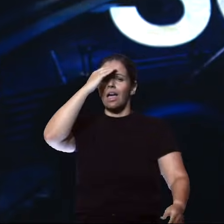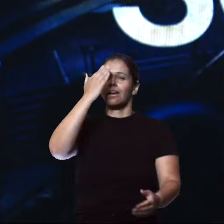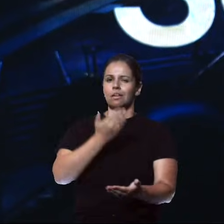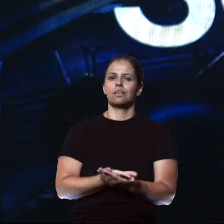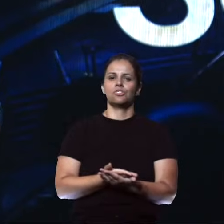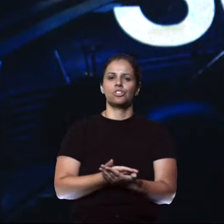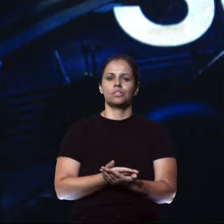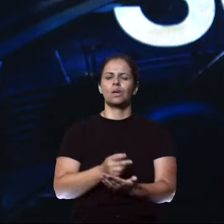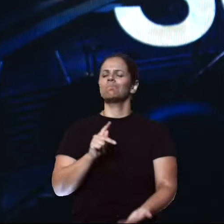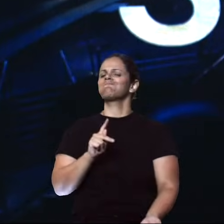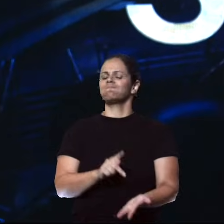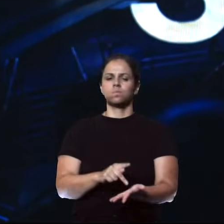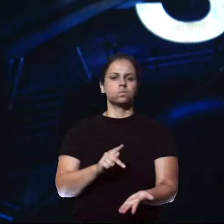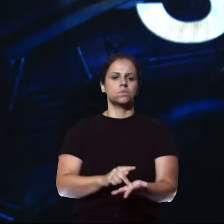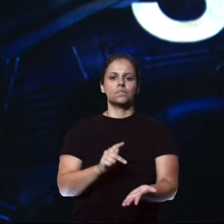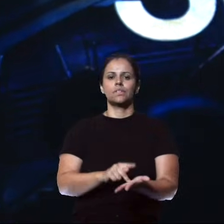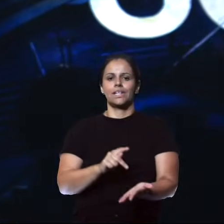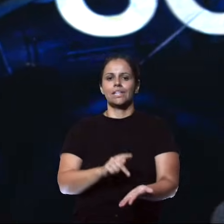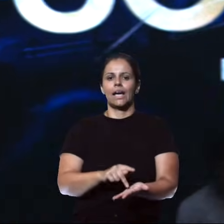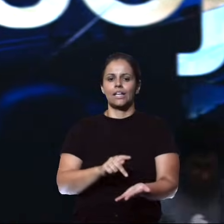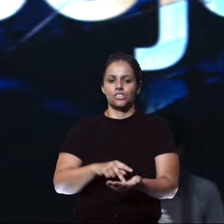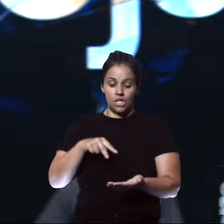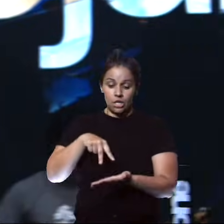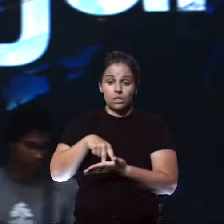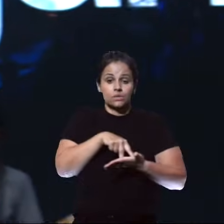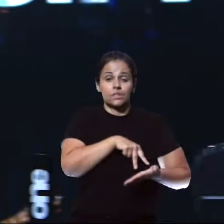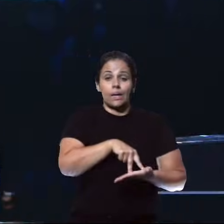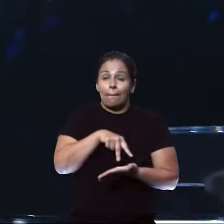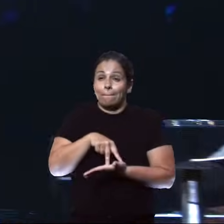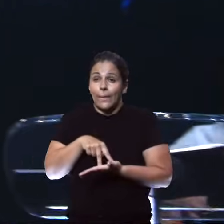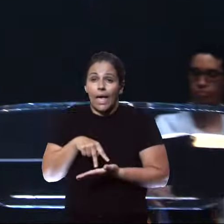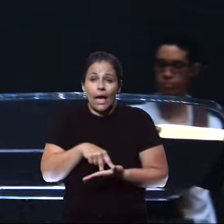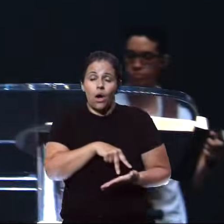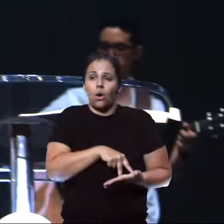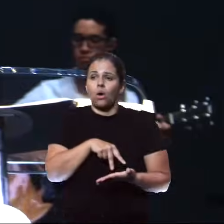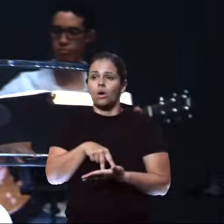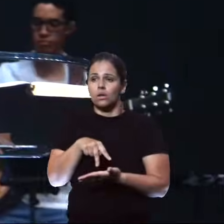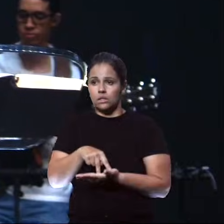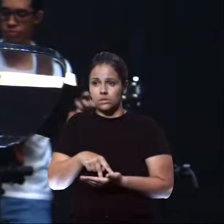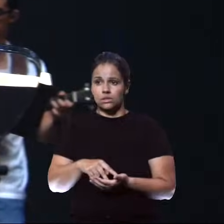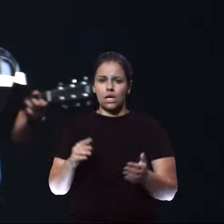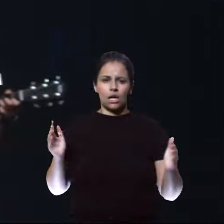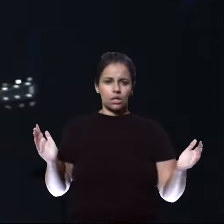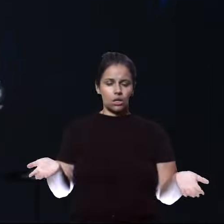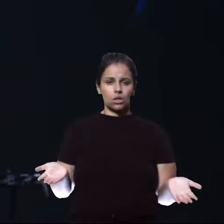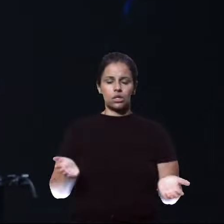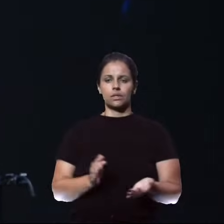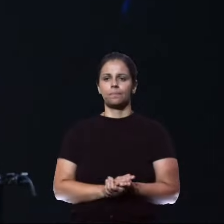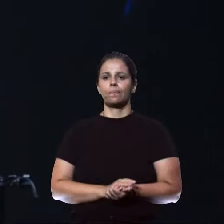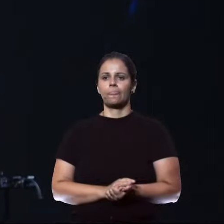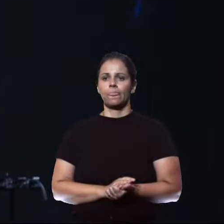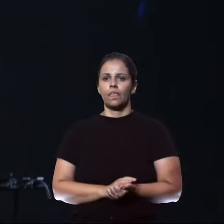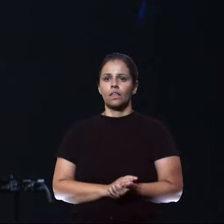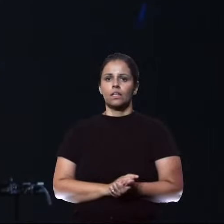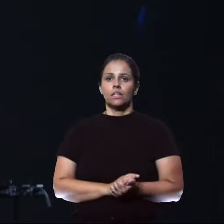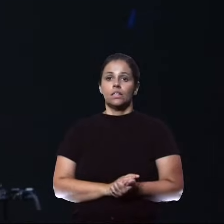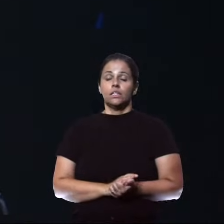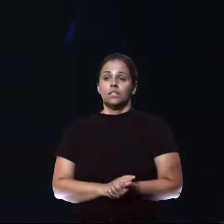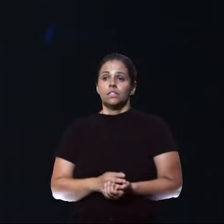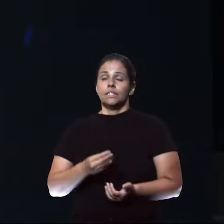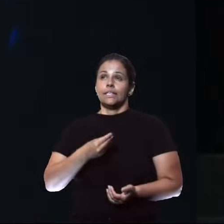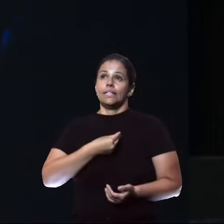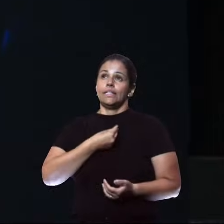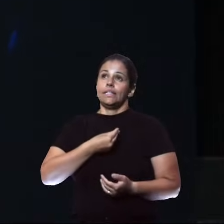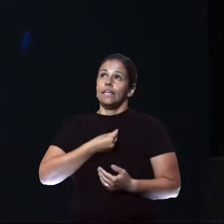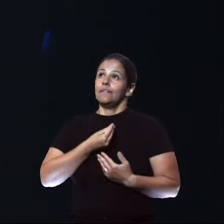Você acredita de verdade nisso? Se coloque em pé no seu lugar, por favor. Se você tem sustentado a sua vida